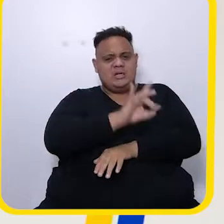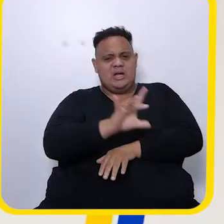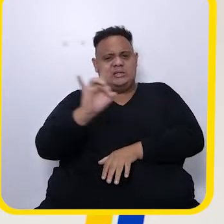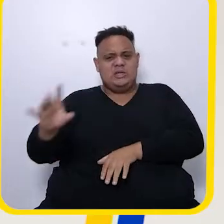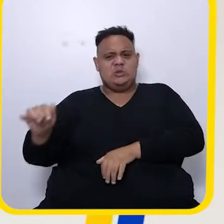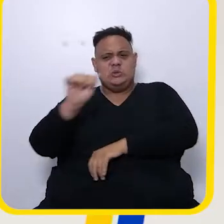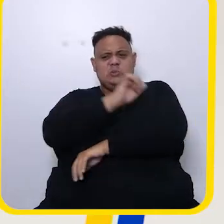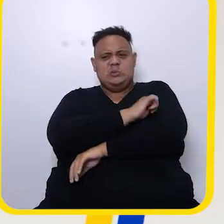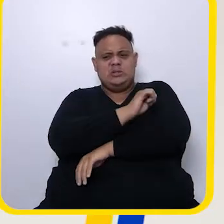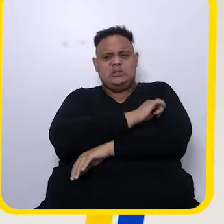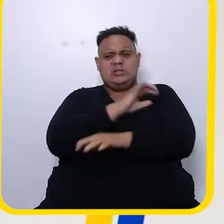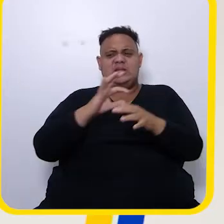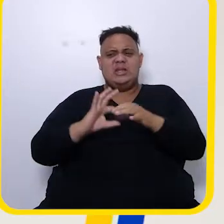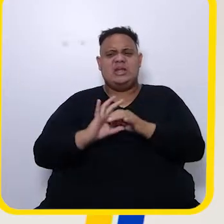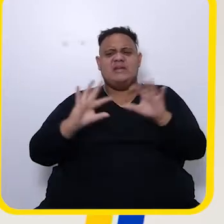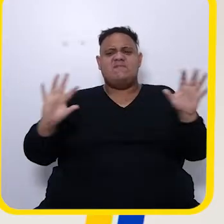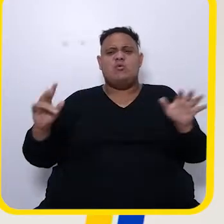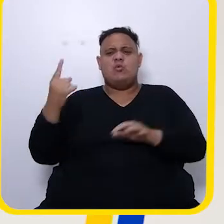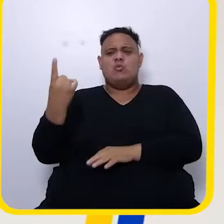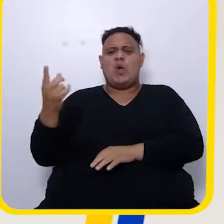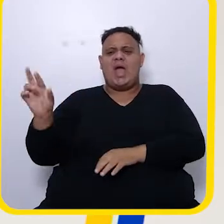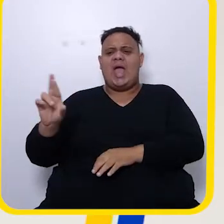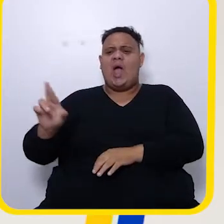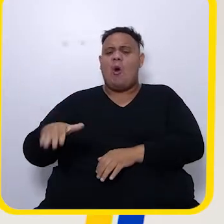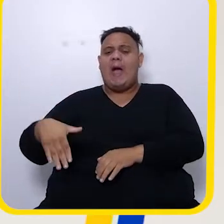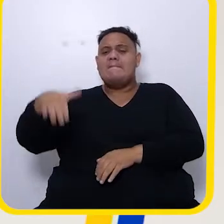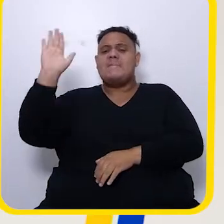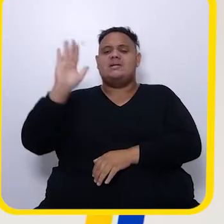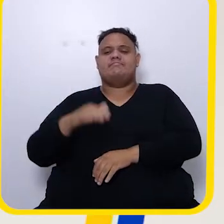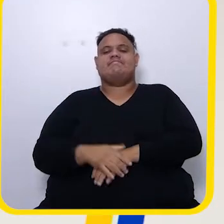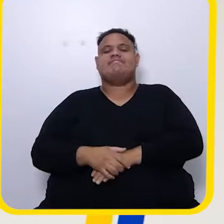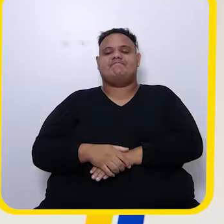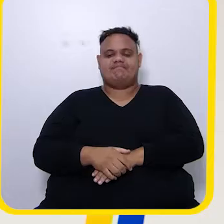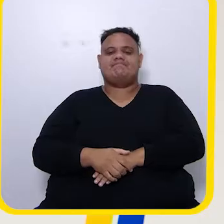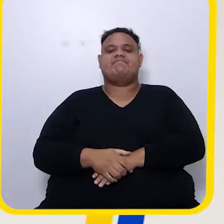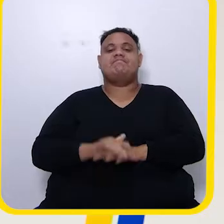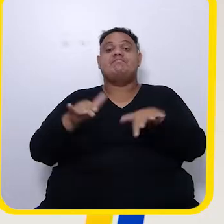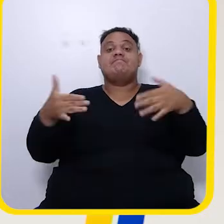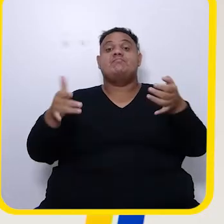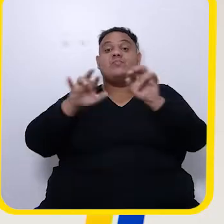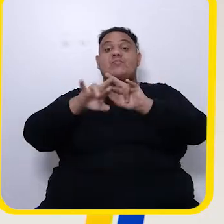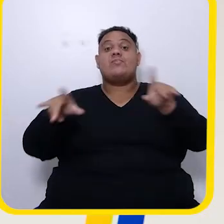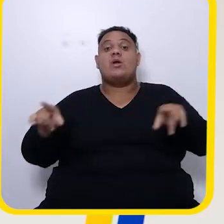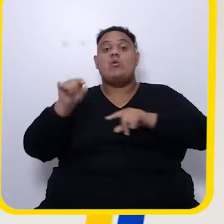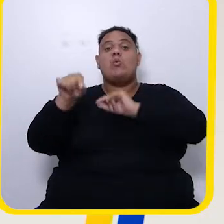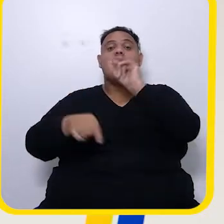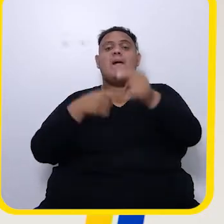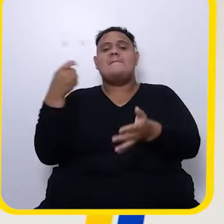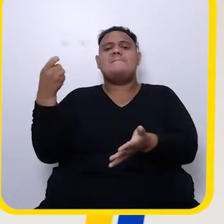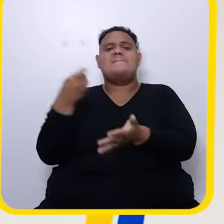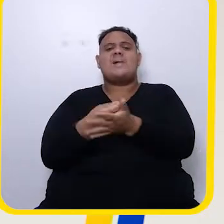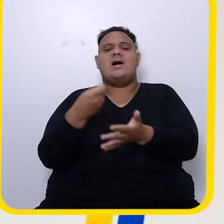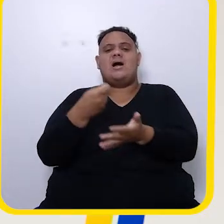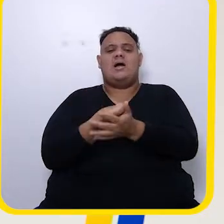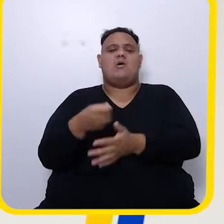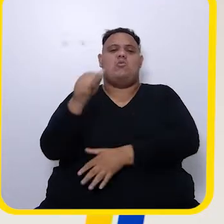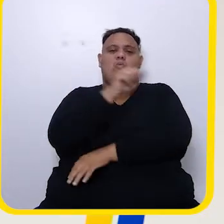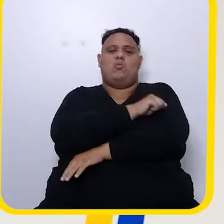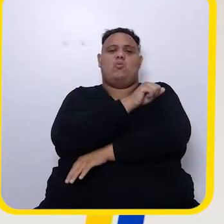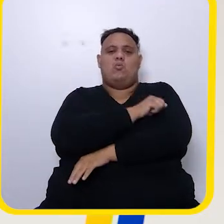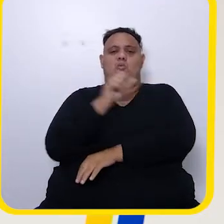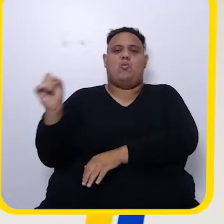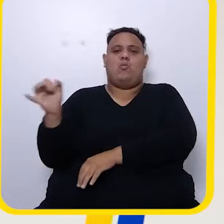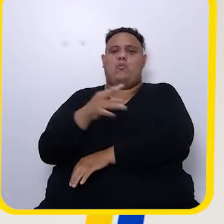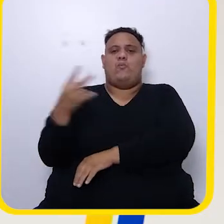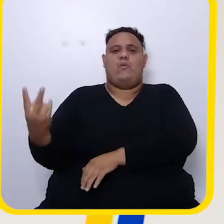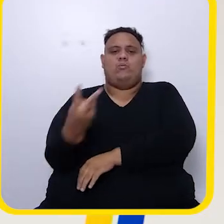dar R$ 1 a mais. Então, a diferença do que eles iam pagar para o novo valor que